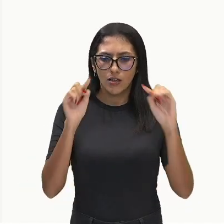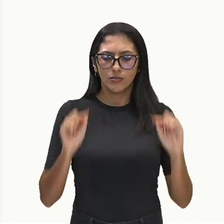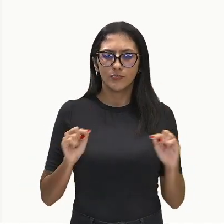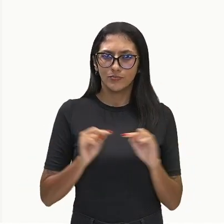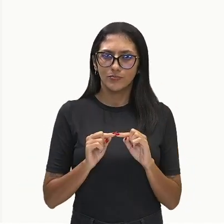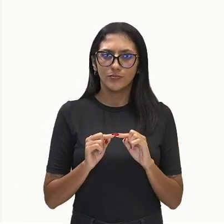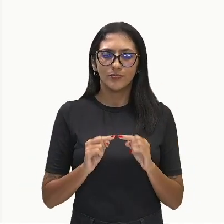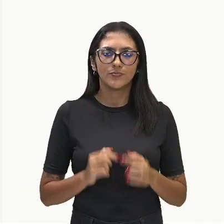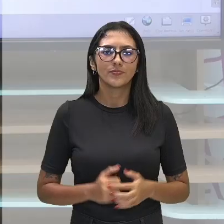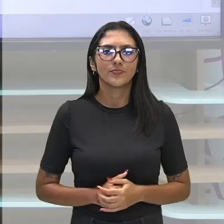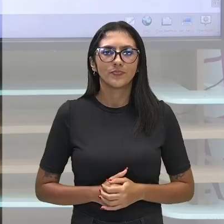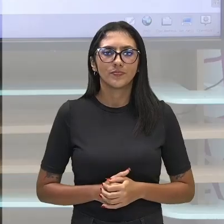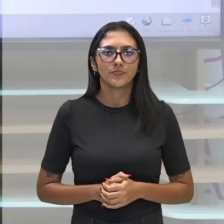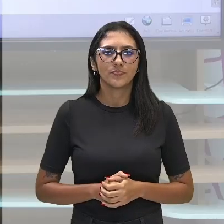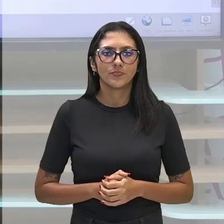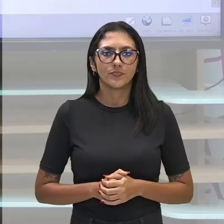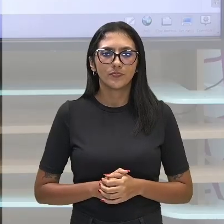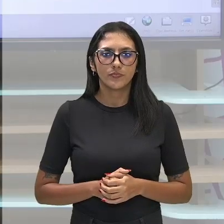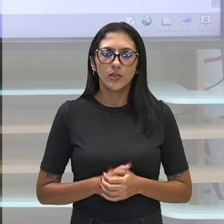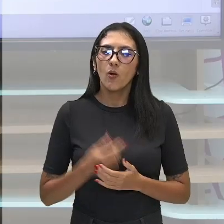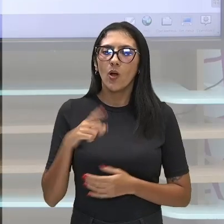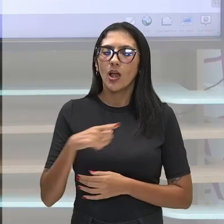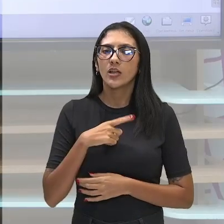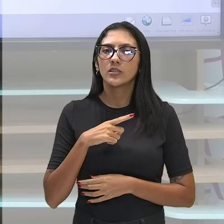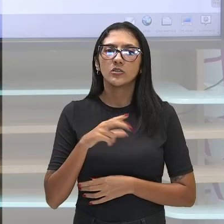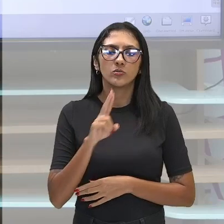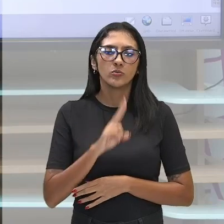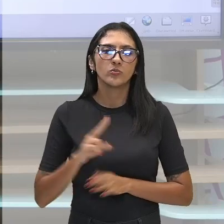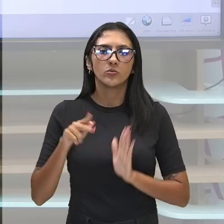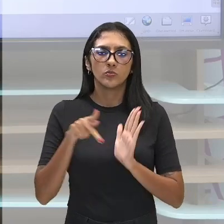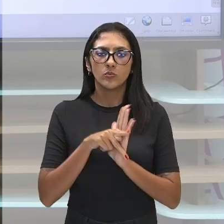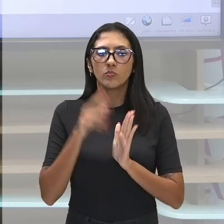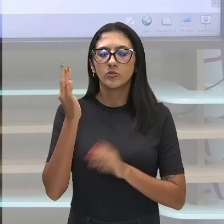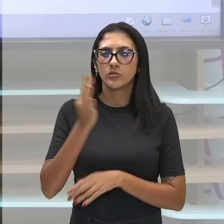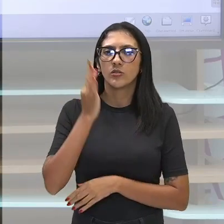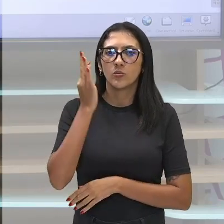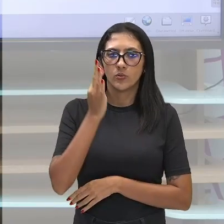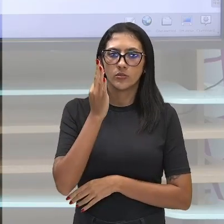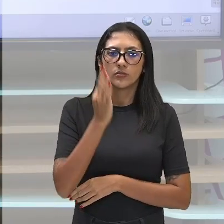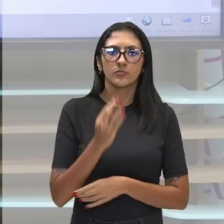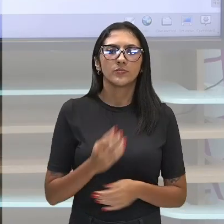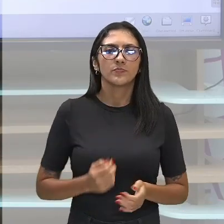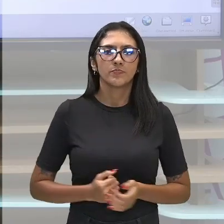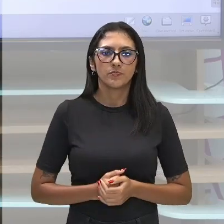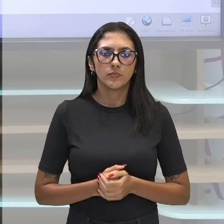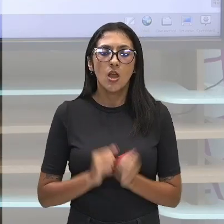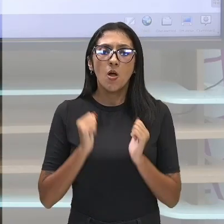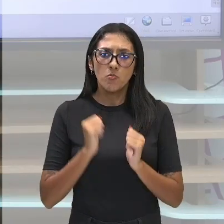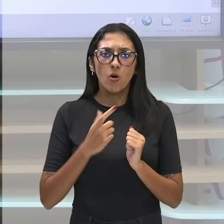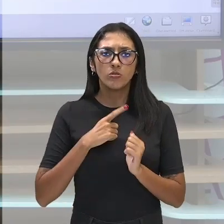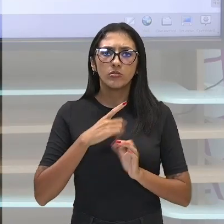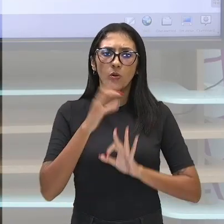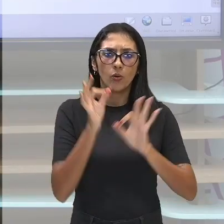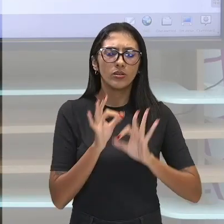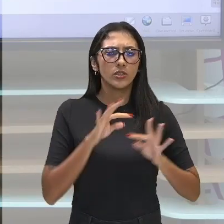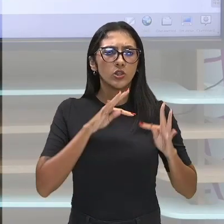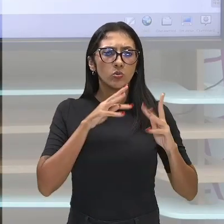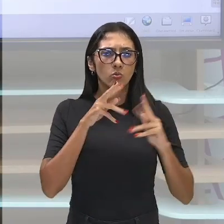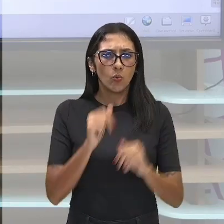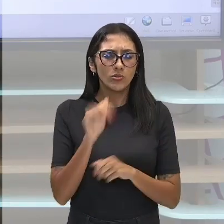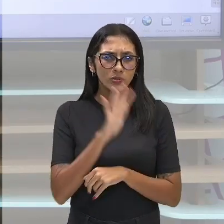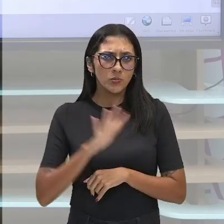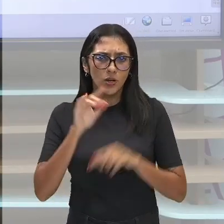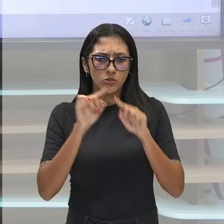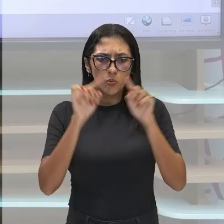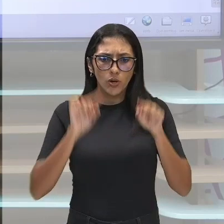vejam, essa aplicação é uma aplicação notável do Teorema de Pitágoras. A gente poderia desenvolver o teorema em todos os quadrados?